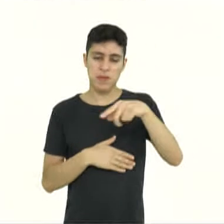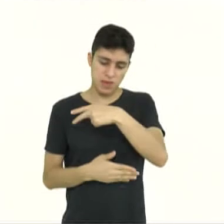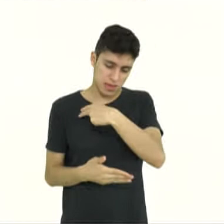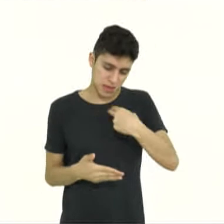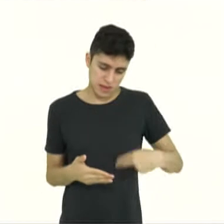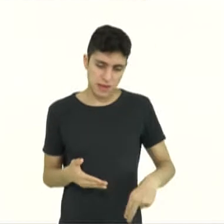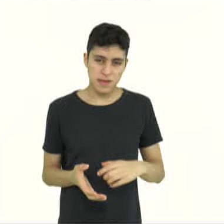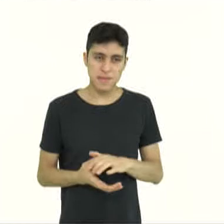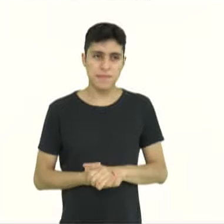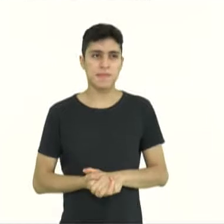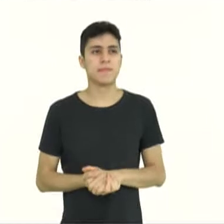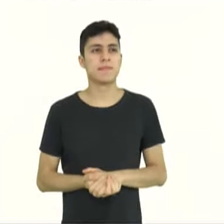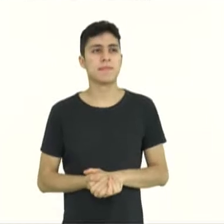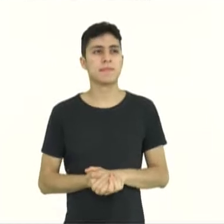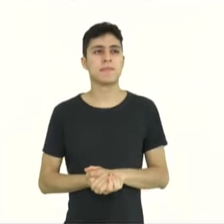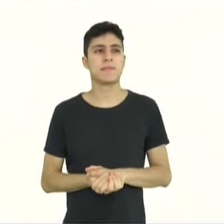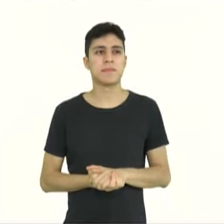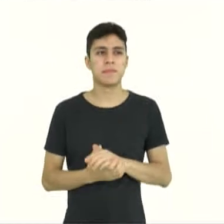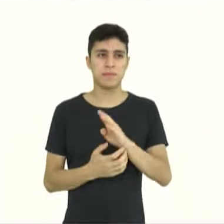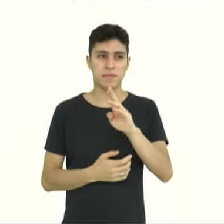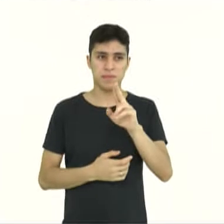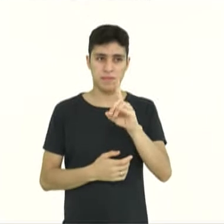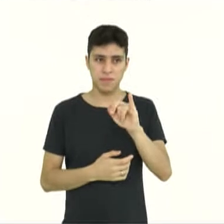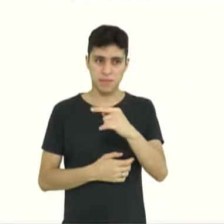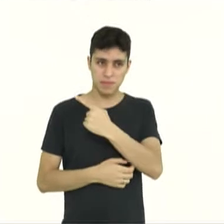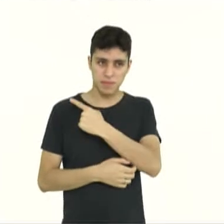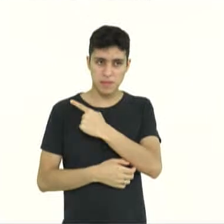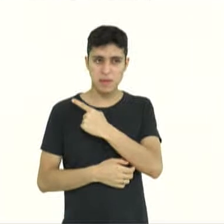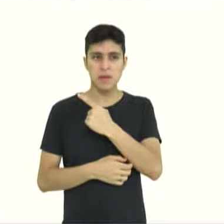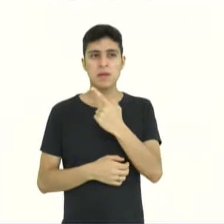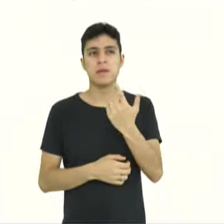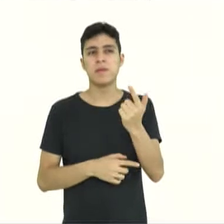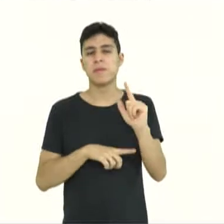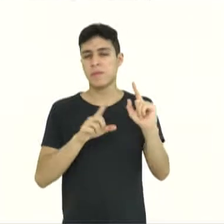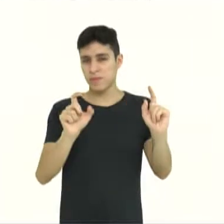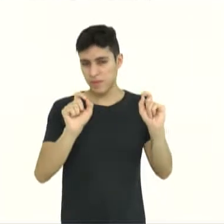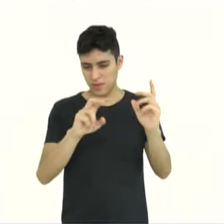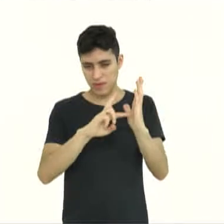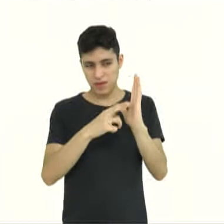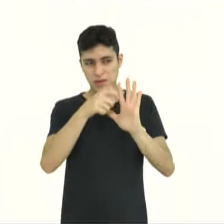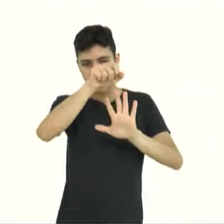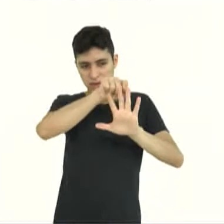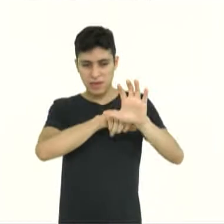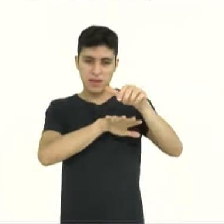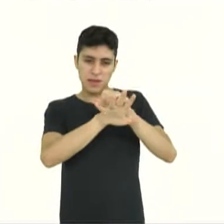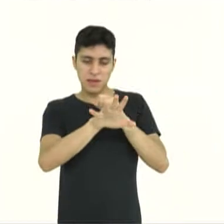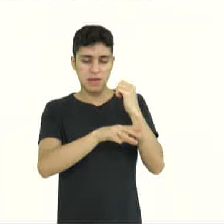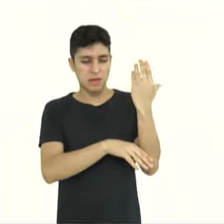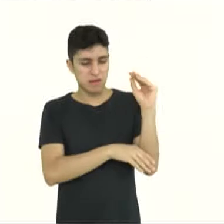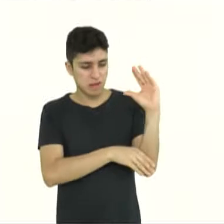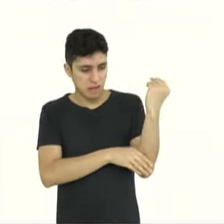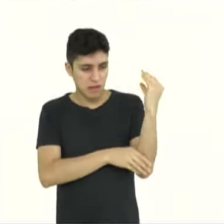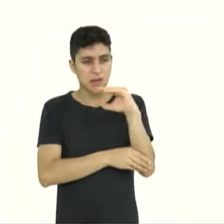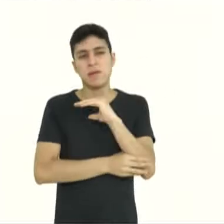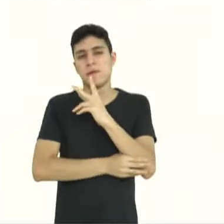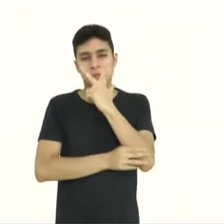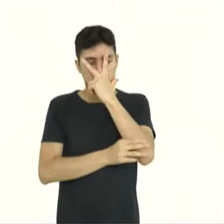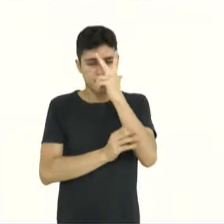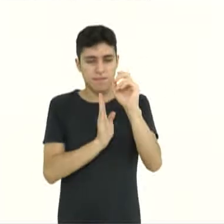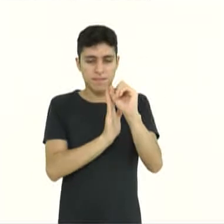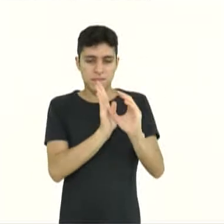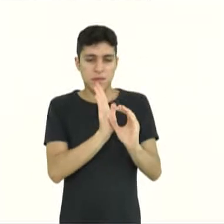verdade, acaba vindo de lá, que é o Budai, que de luvas originárias do Fujian, né, remota do